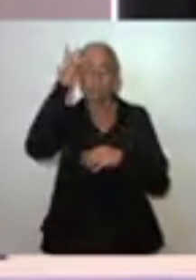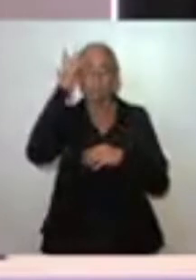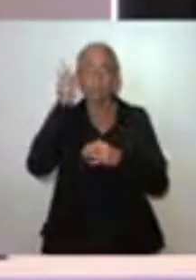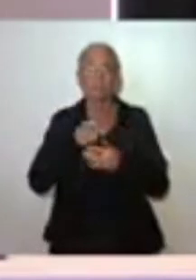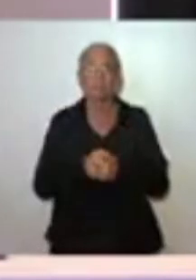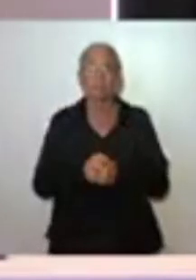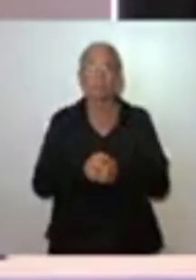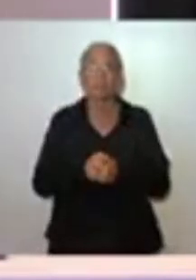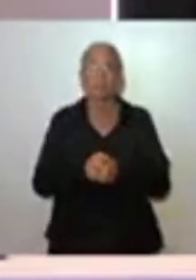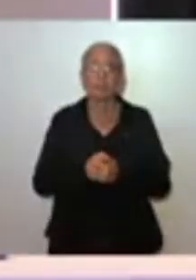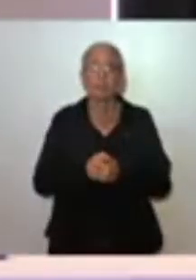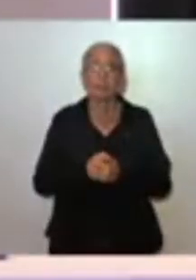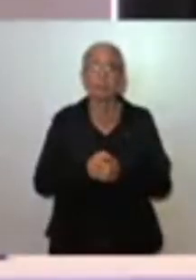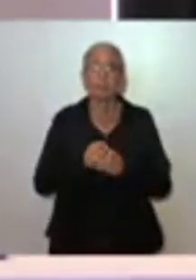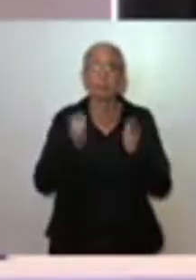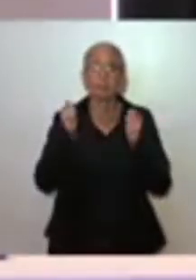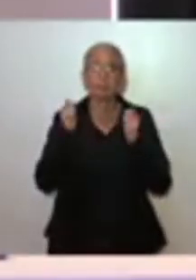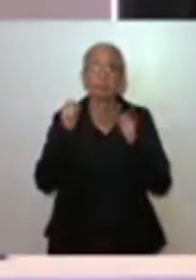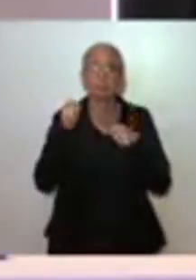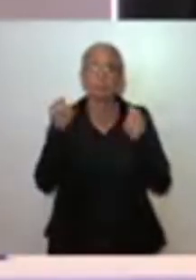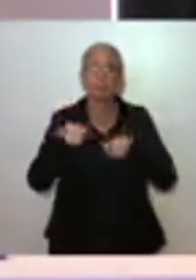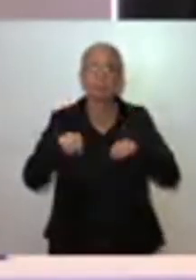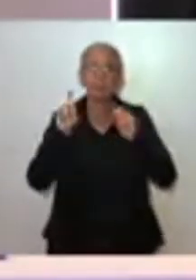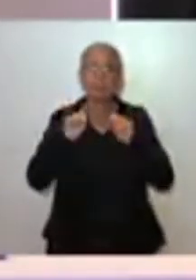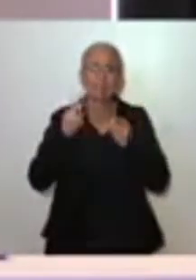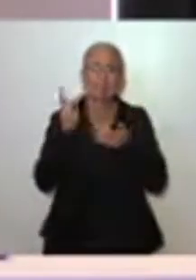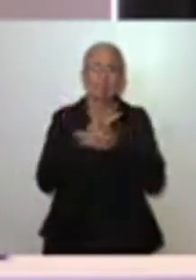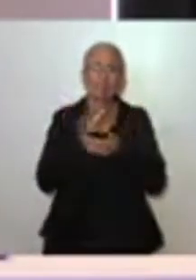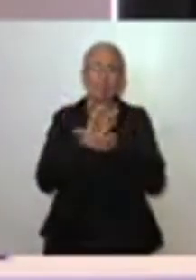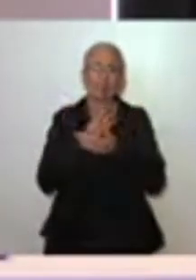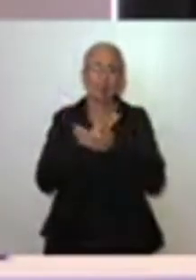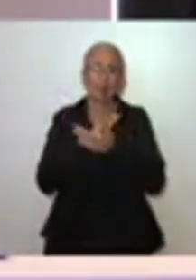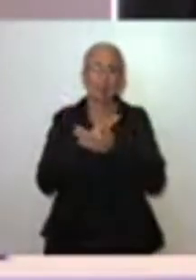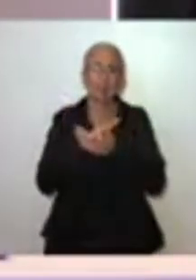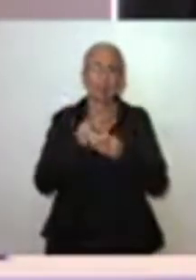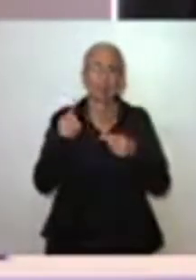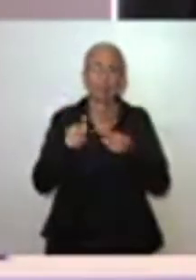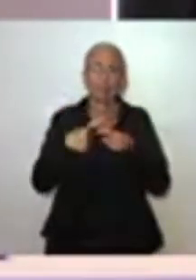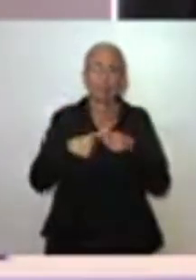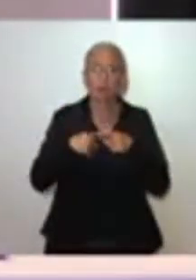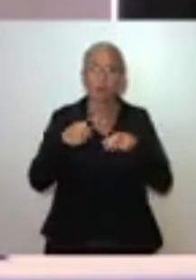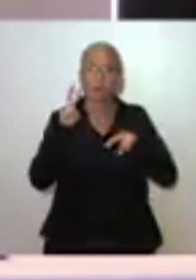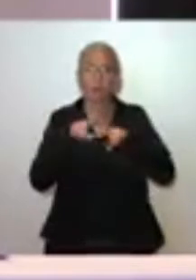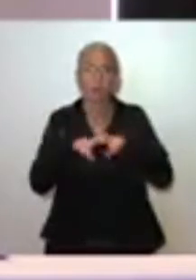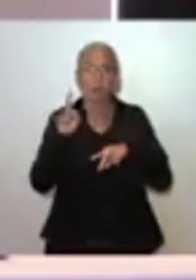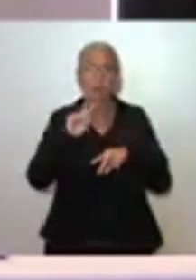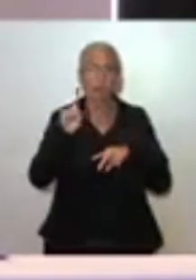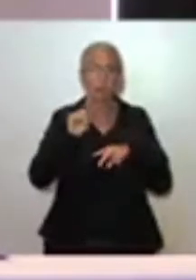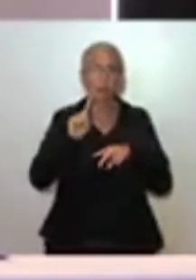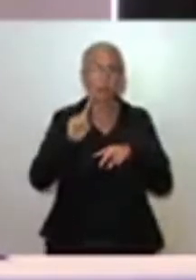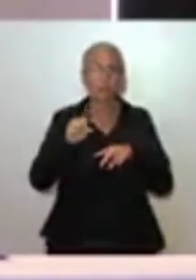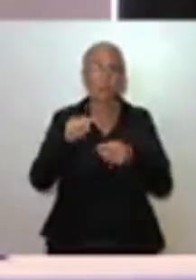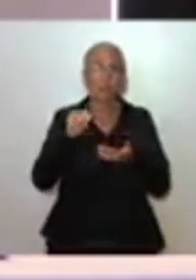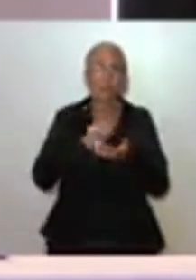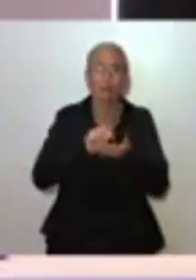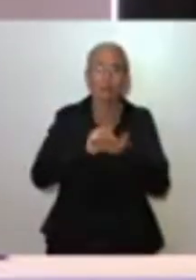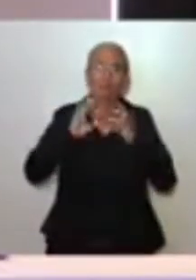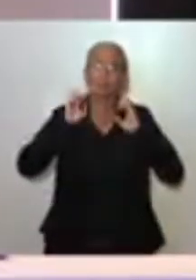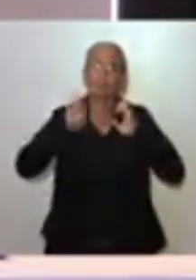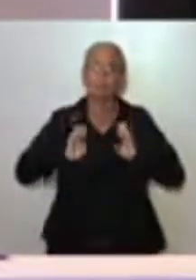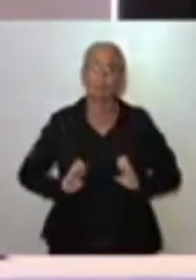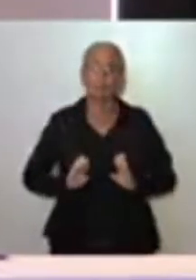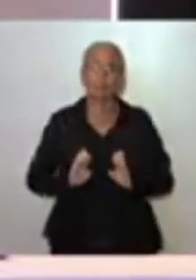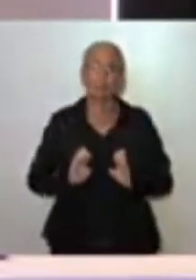não devem fazer as coisas erradas não é porque vai ter uma posição é porque é moralmente legítimo portanto